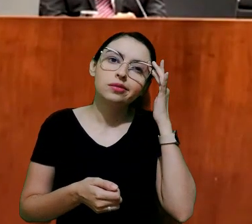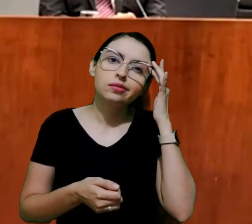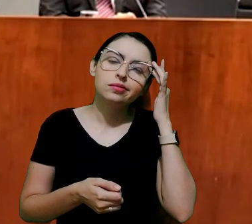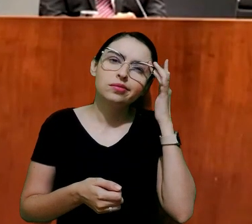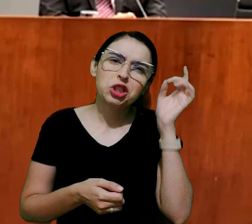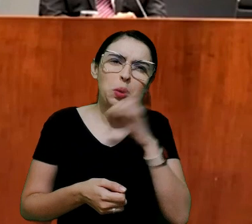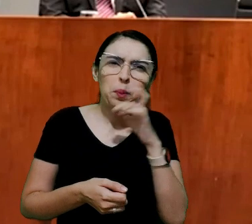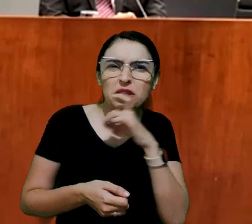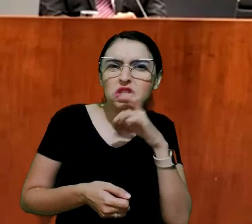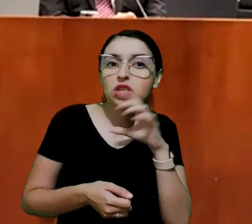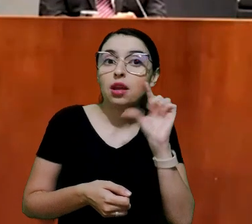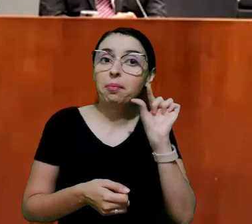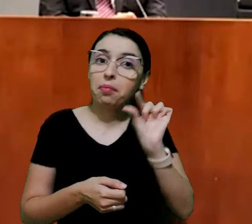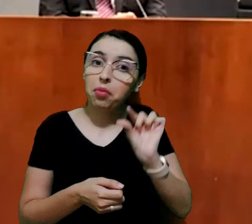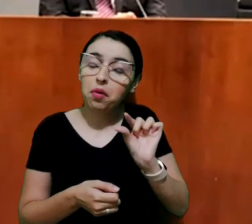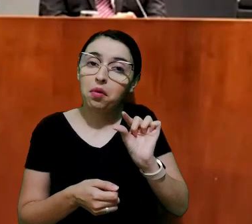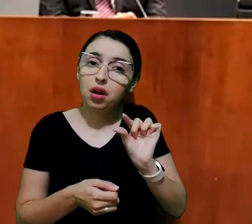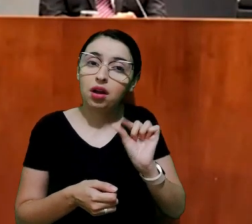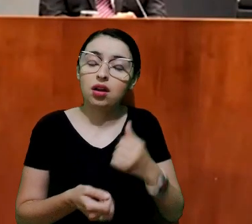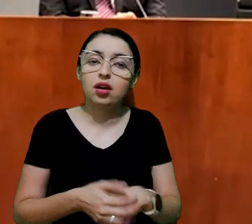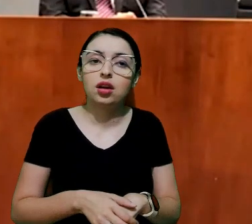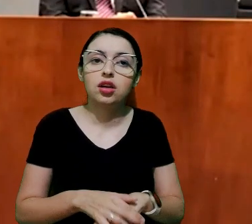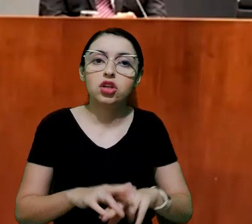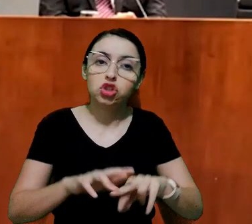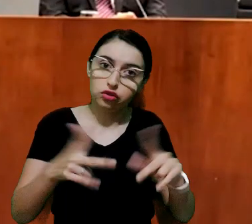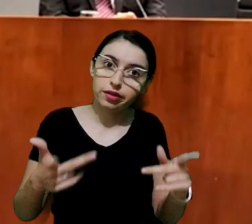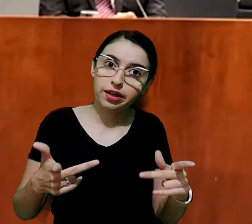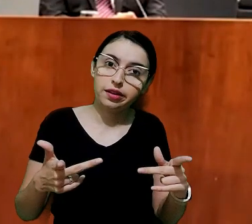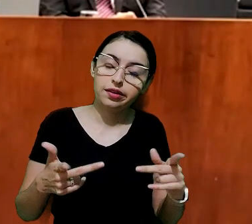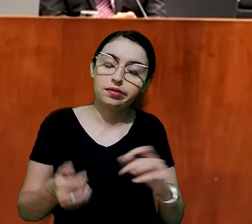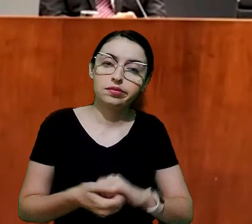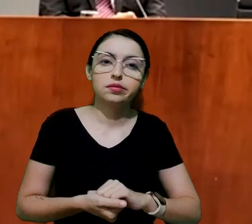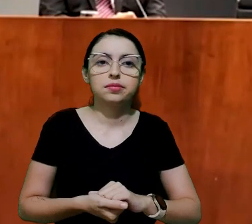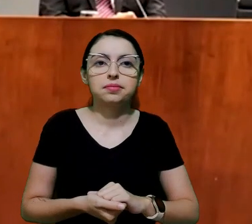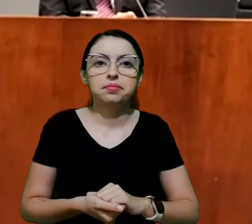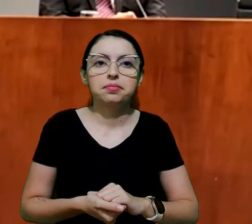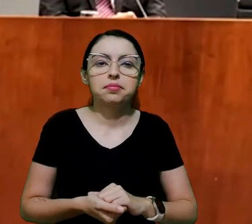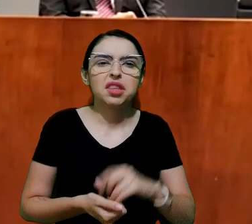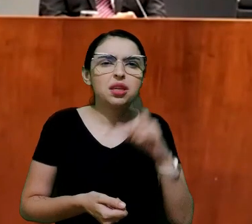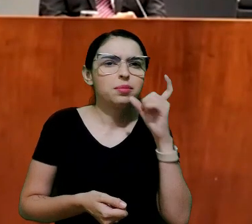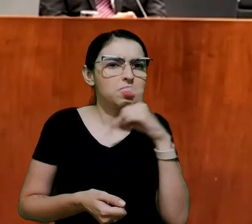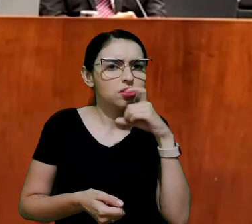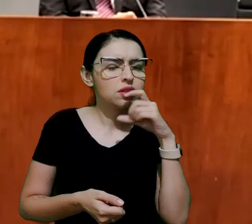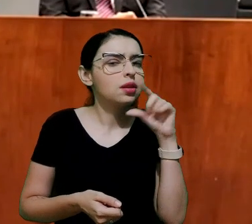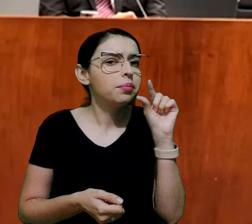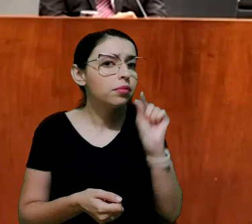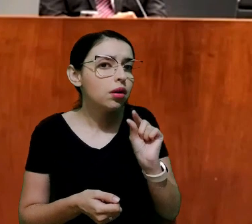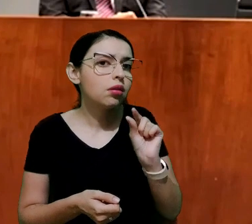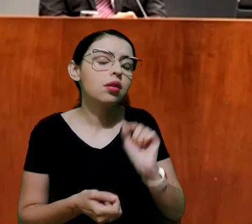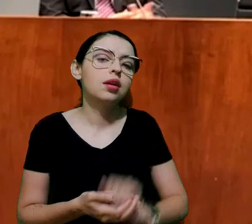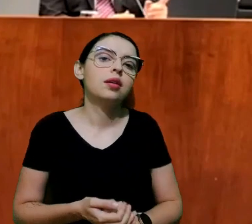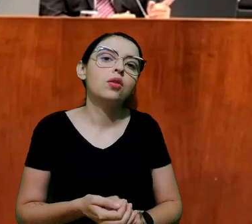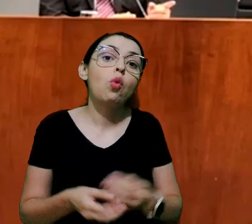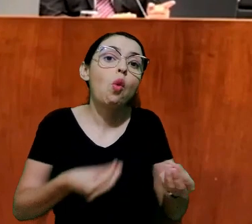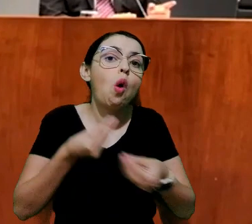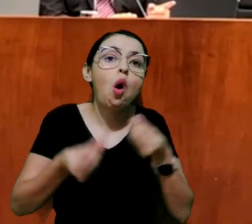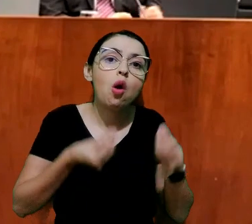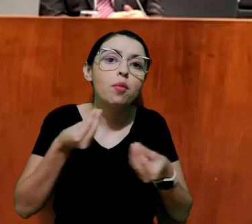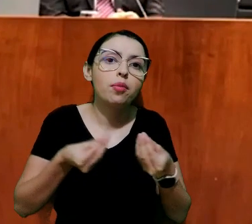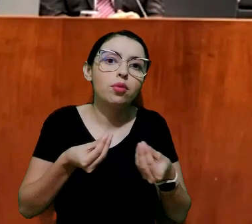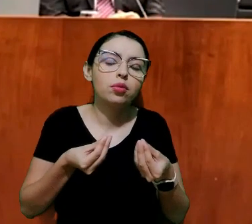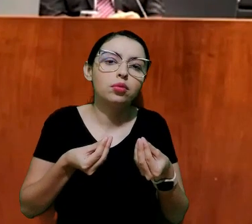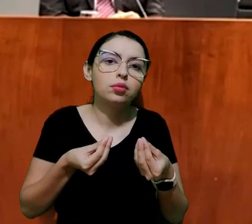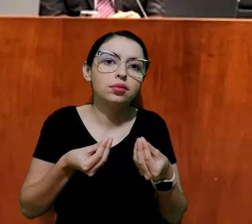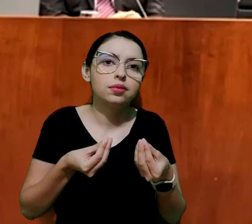ao menos, com relação à identidade genética da pessoa. Meia mentira. Porque como é que pode não é?